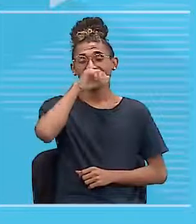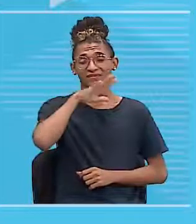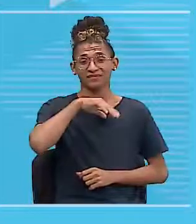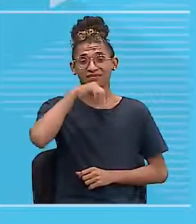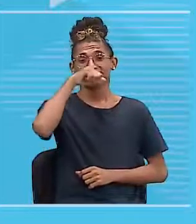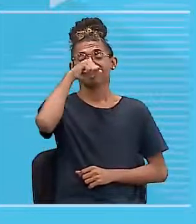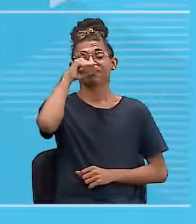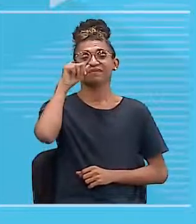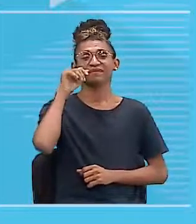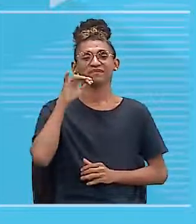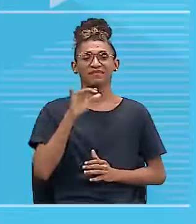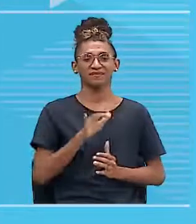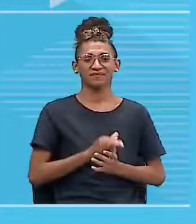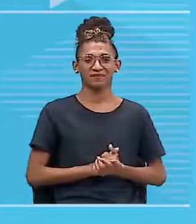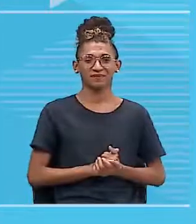Antônio